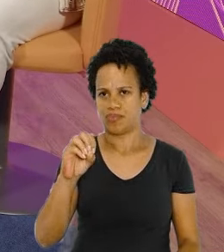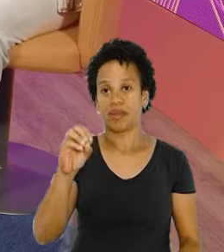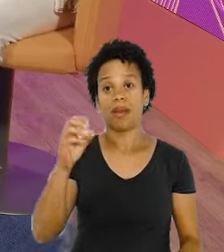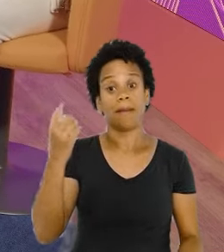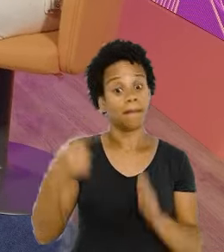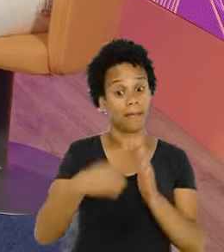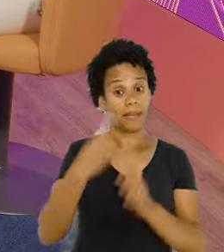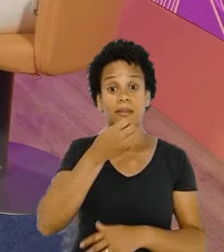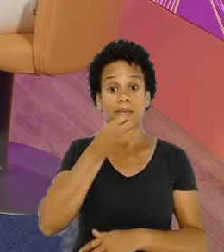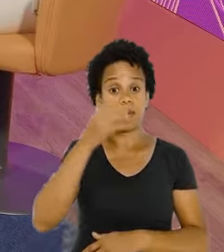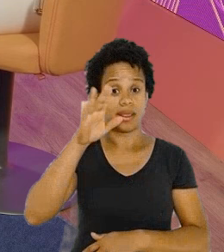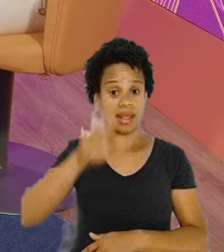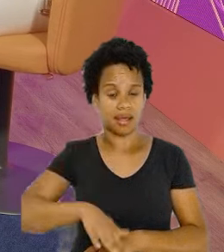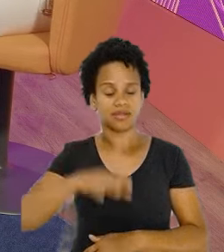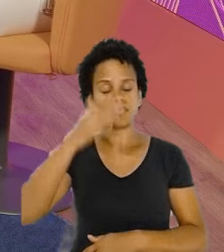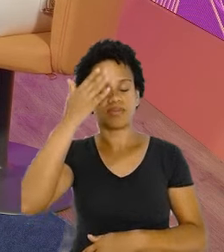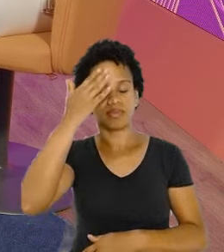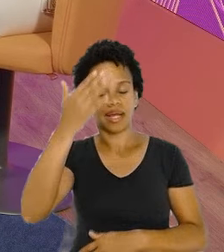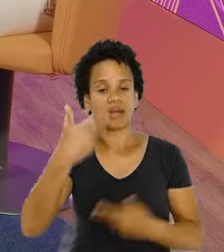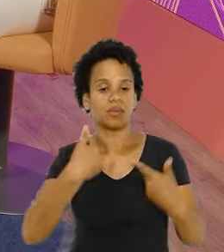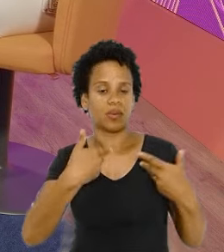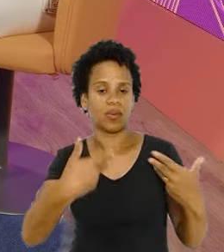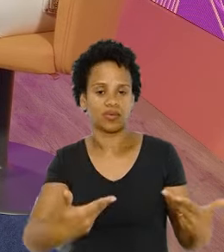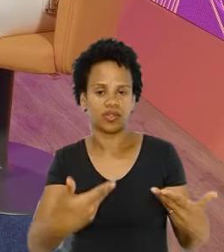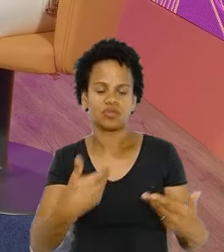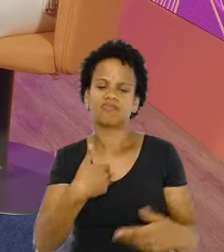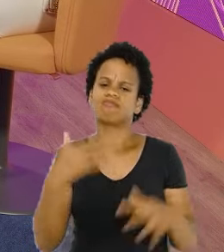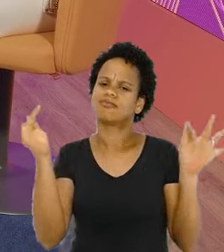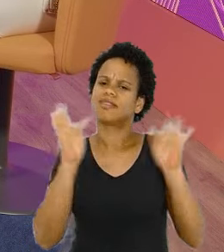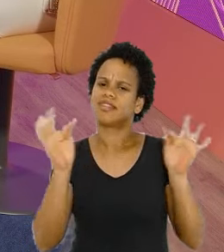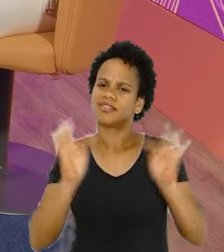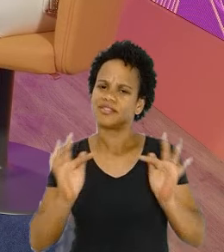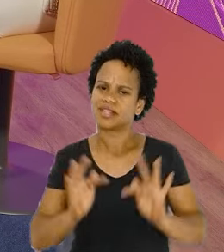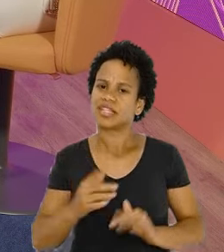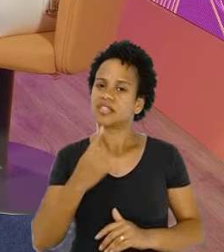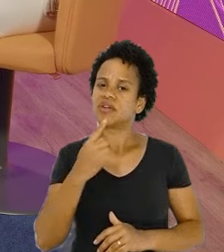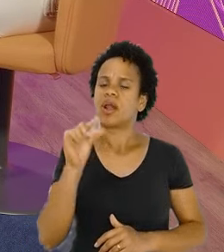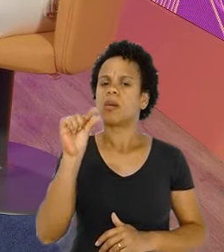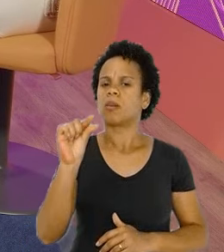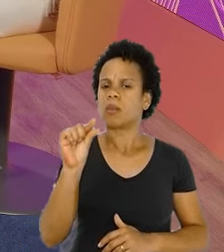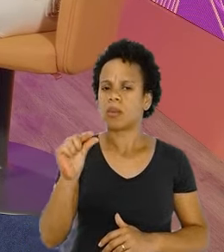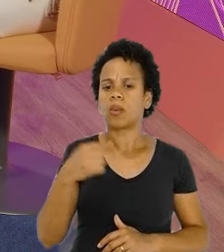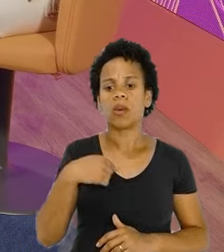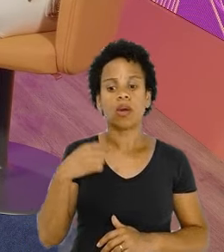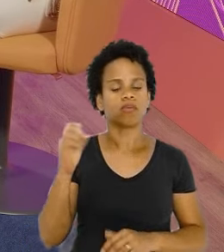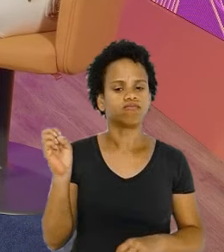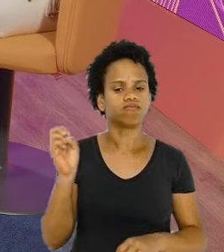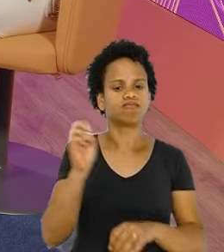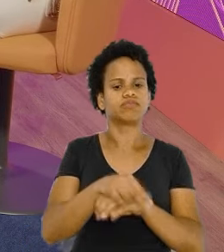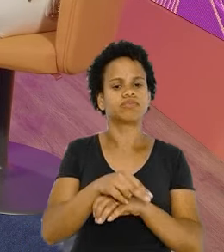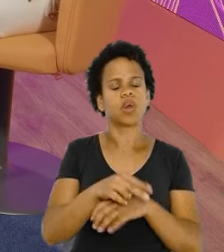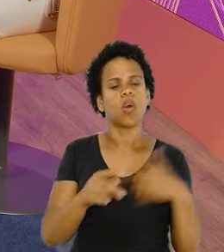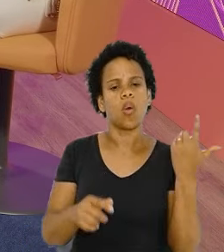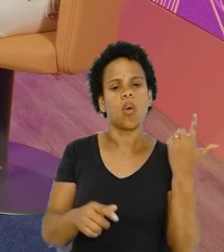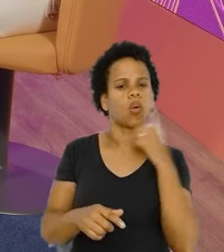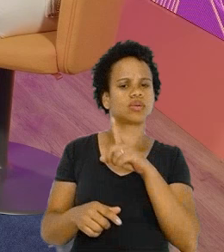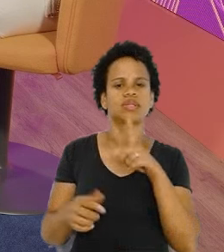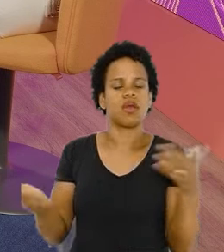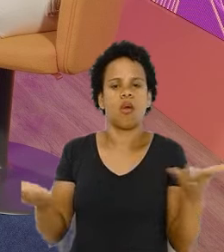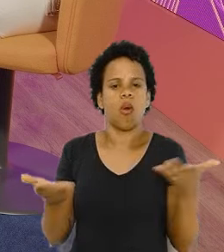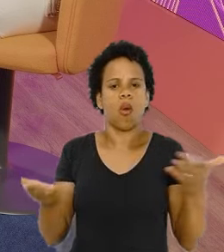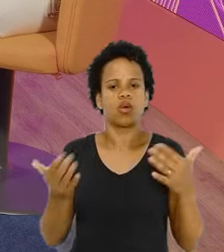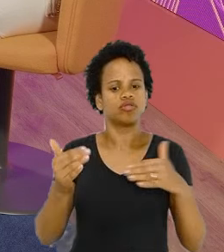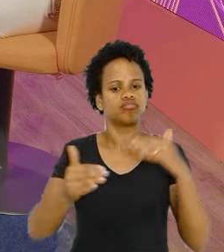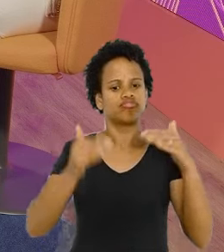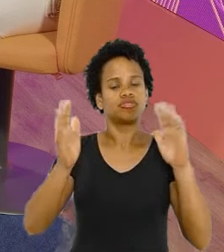hoje estou muito feliz de poder falar um pouquinho do que aconteceu para eu chegar onde eu estou hoje né tudo